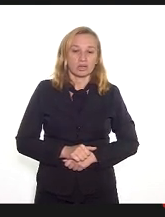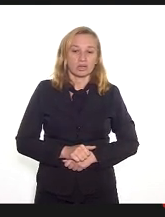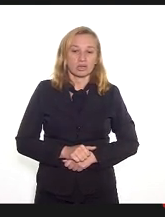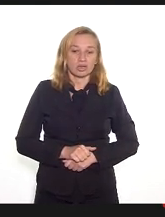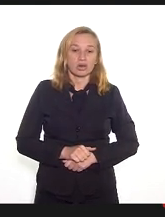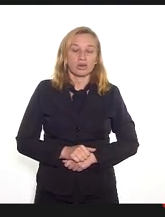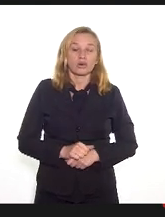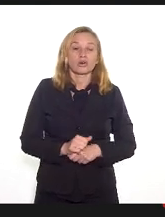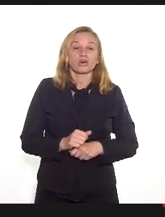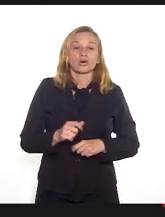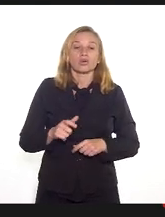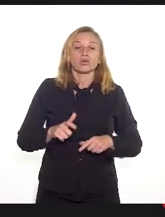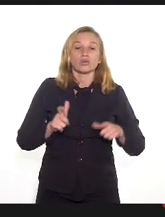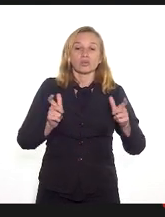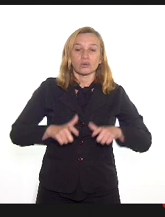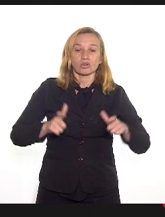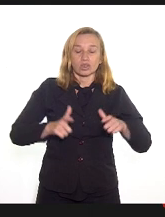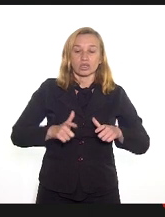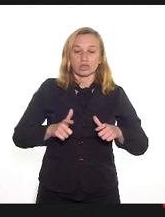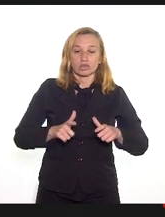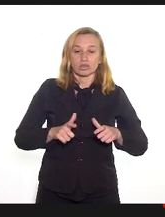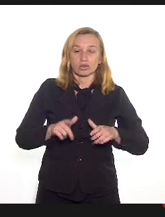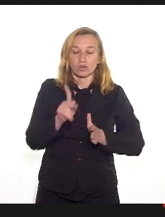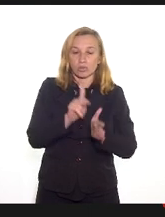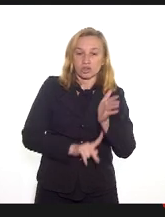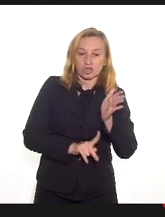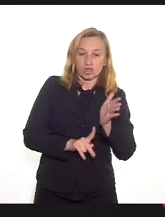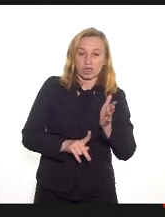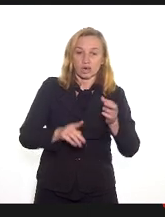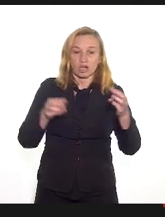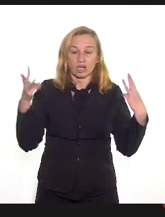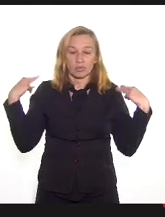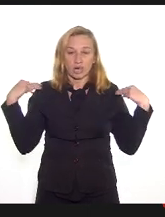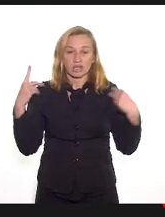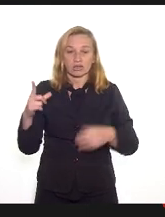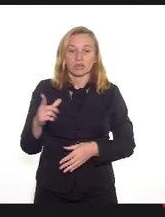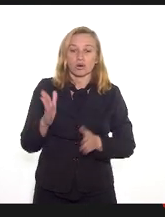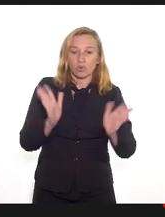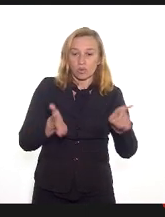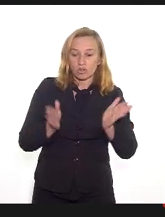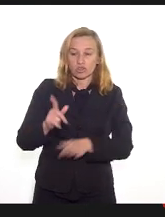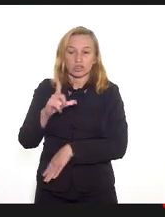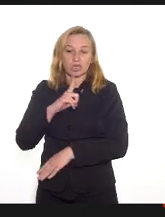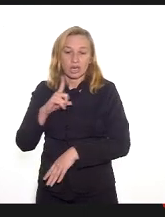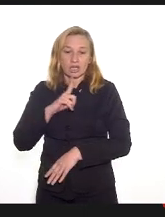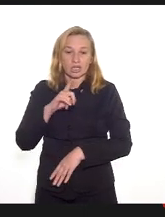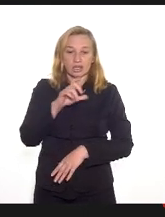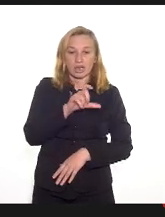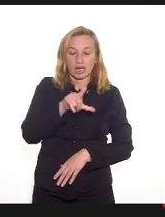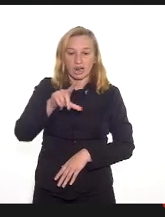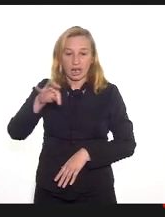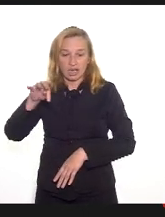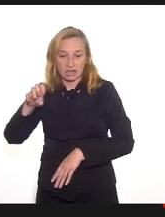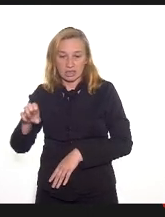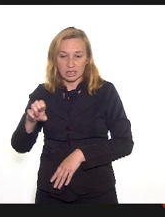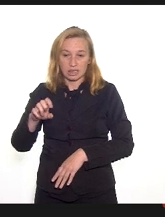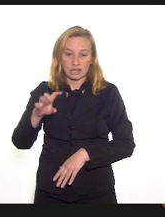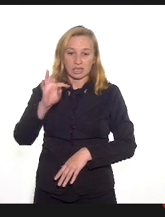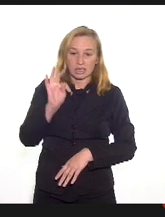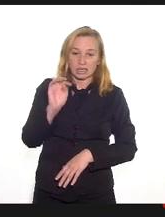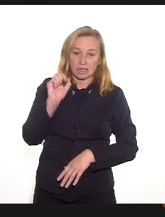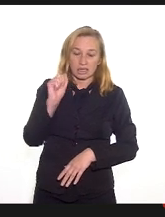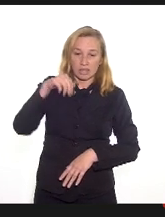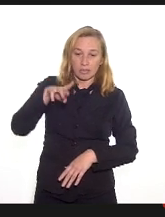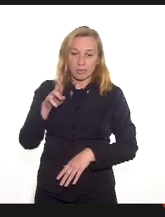O grande projeto que a Marinha tem hoje de construção das fragatas classe Tamandaré, que vai renovar a Marinha